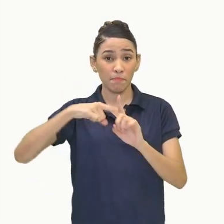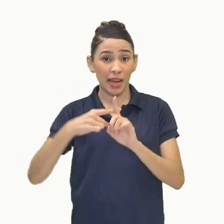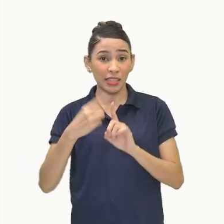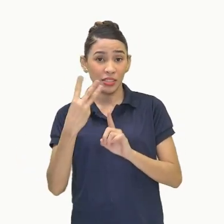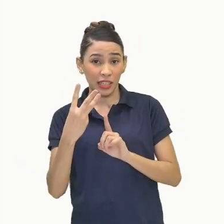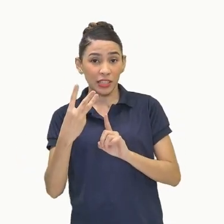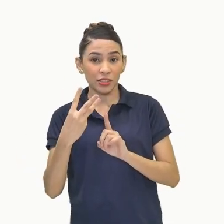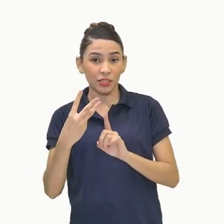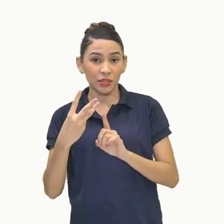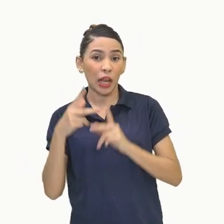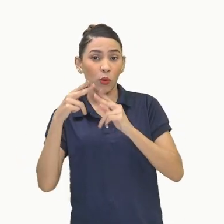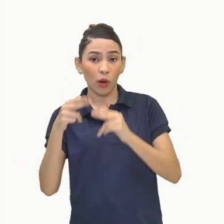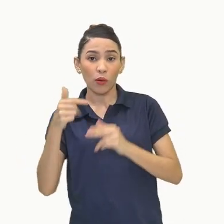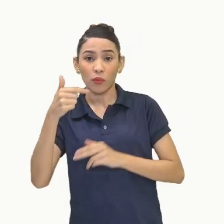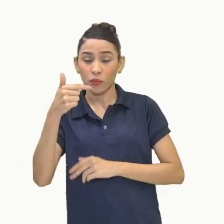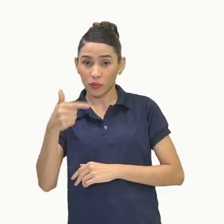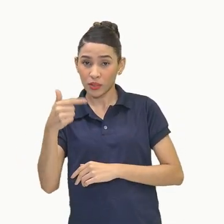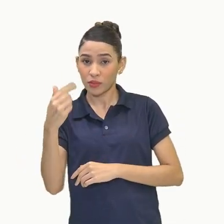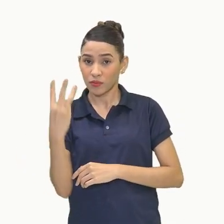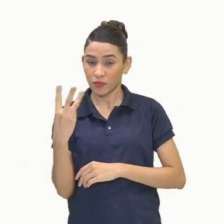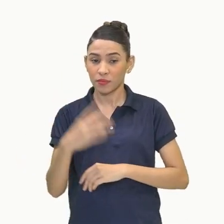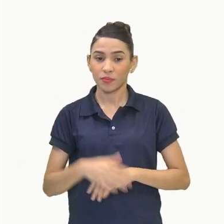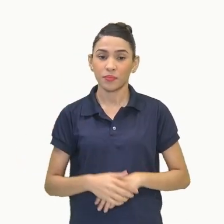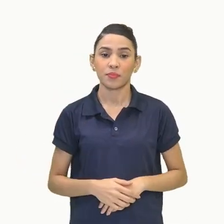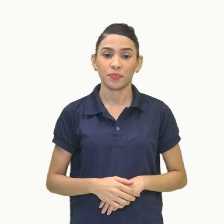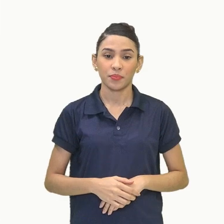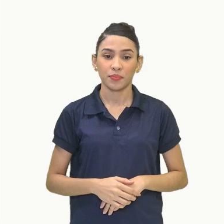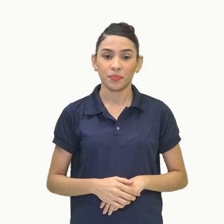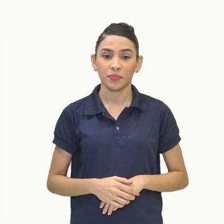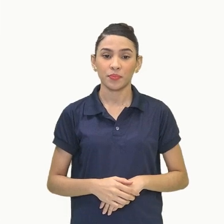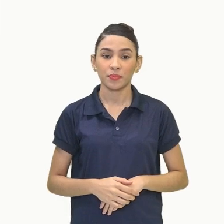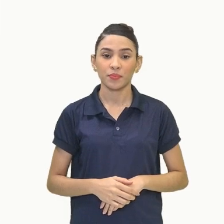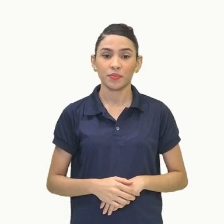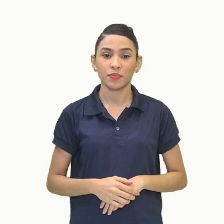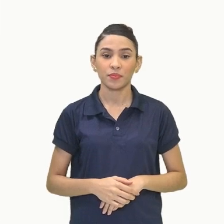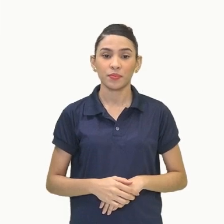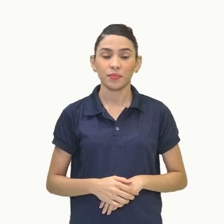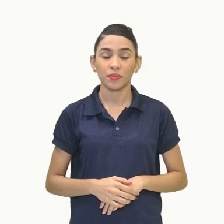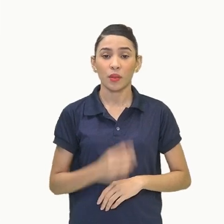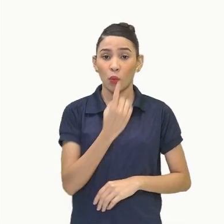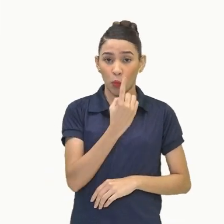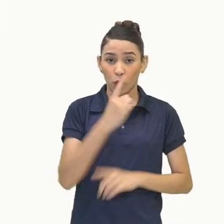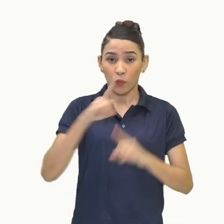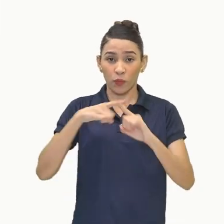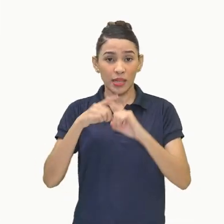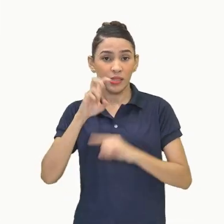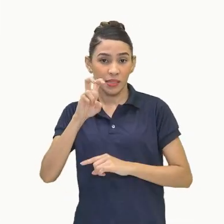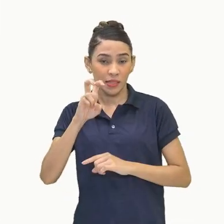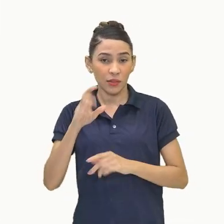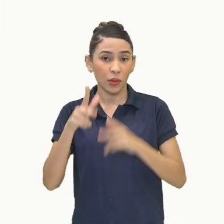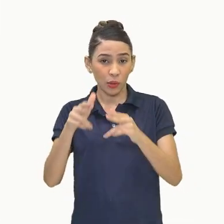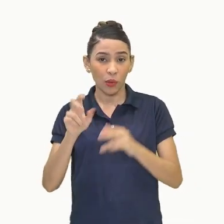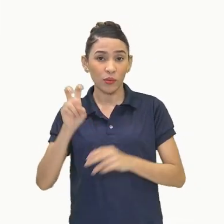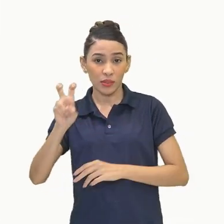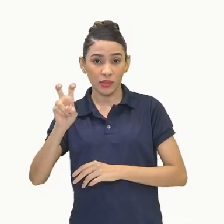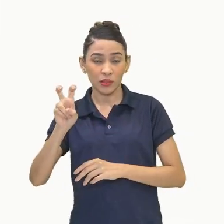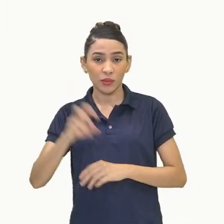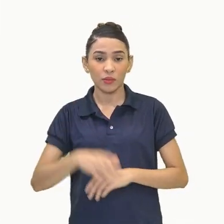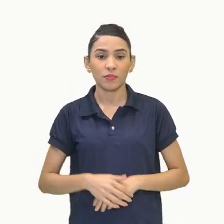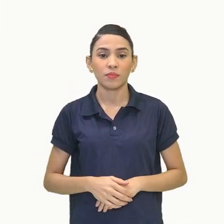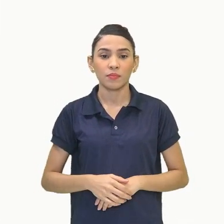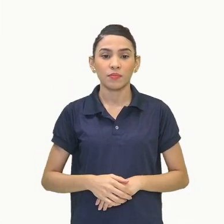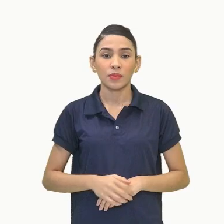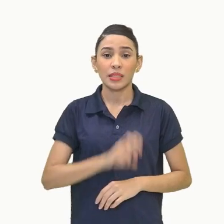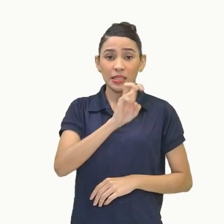23. Opa, 23, sobe 2. 1 vezes 5, 5, com 2 que